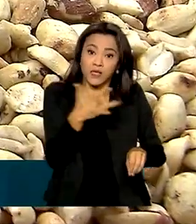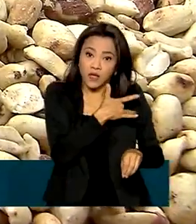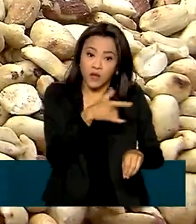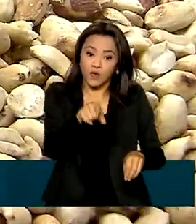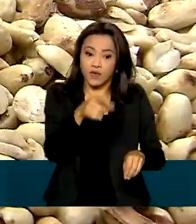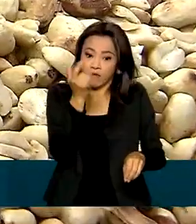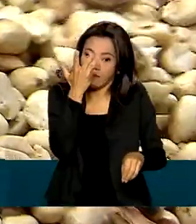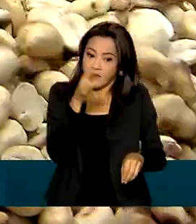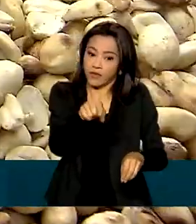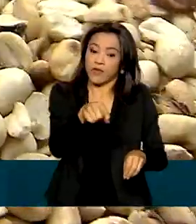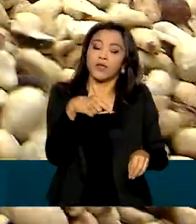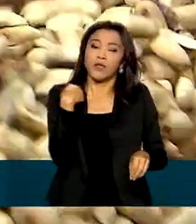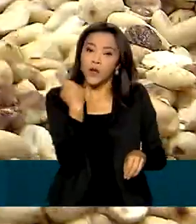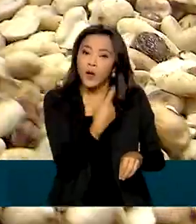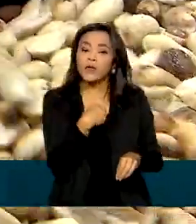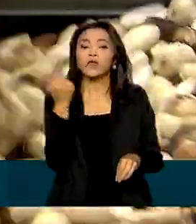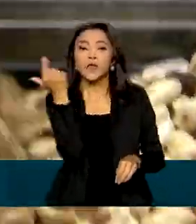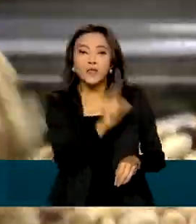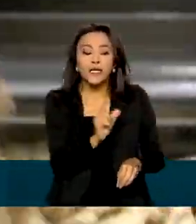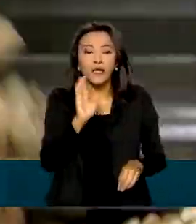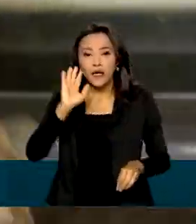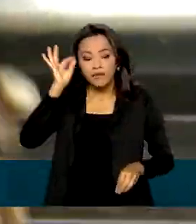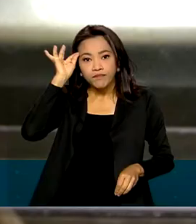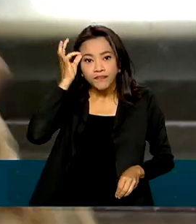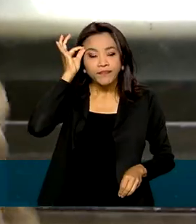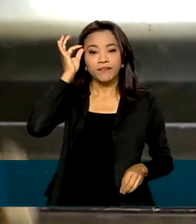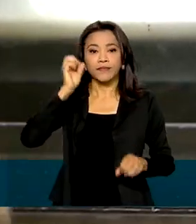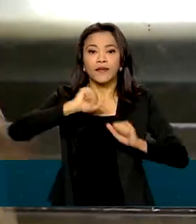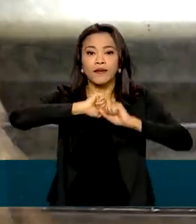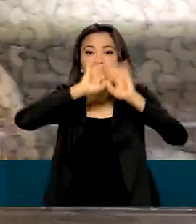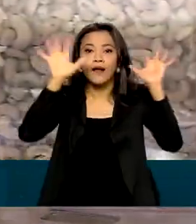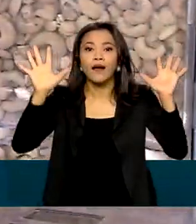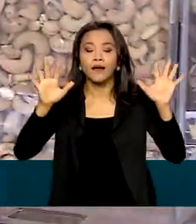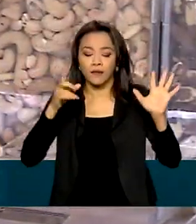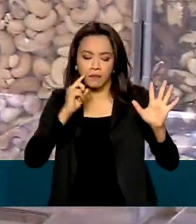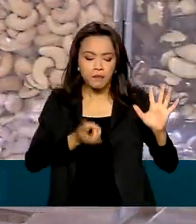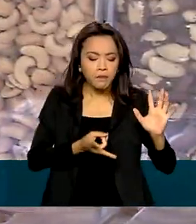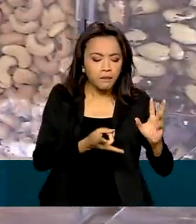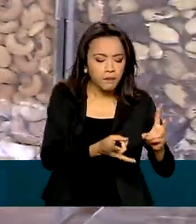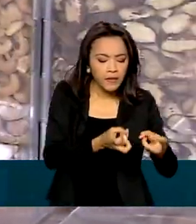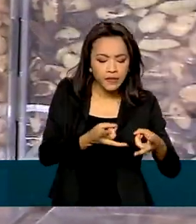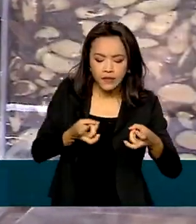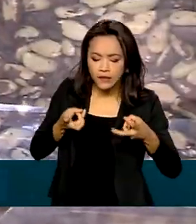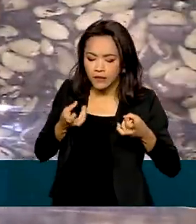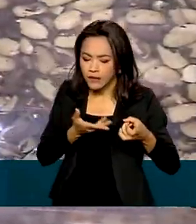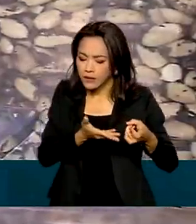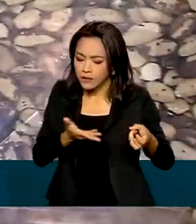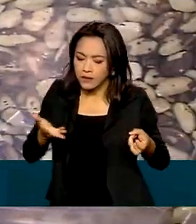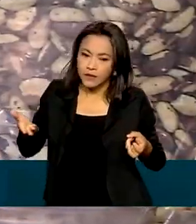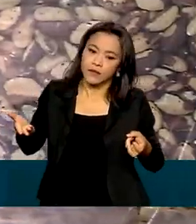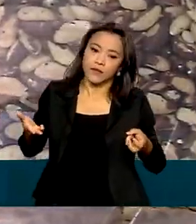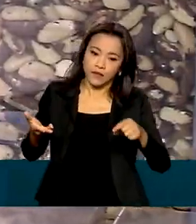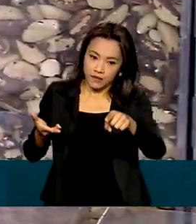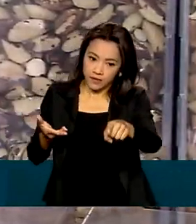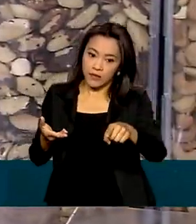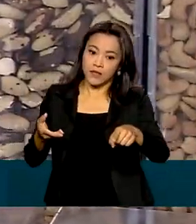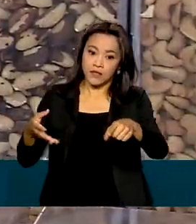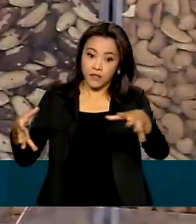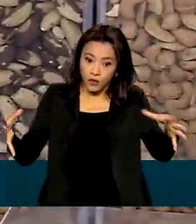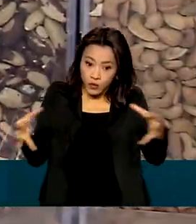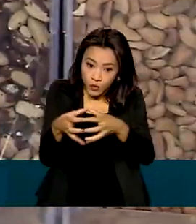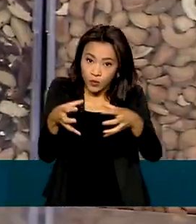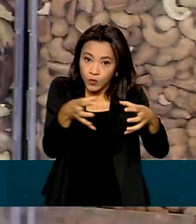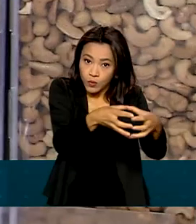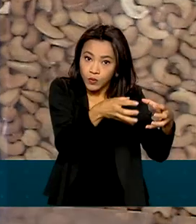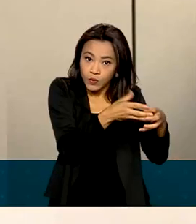então a gente consegue de forma rápida e objetiva identificar os principais de fez né desse grupo de